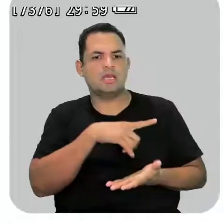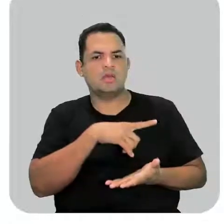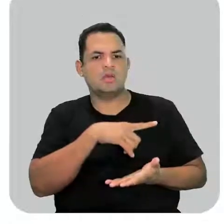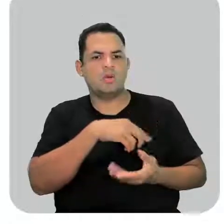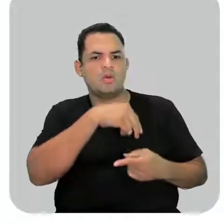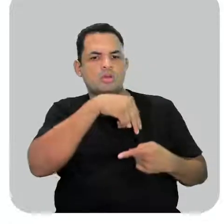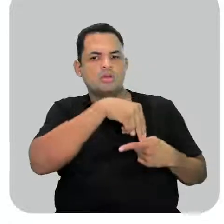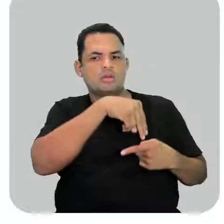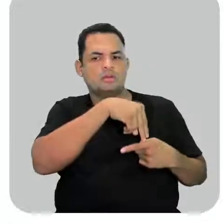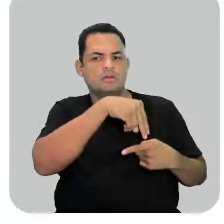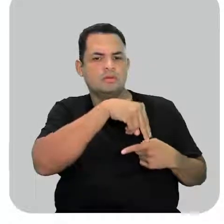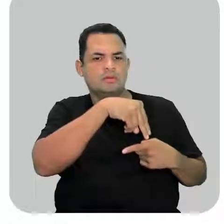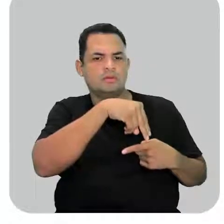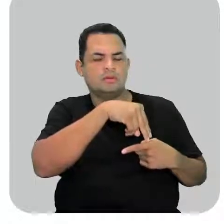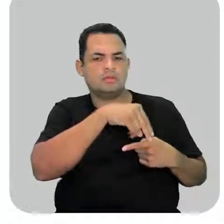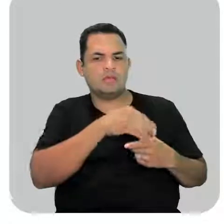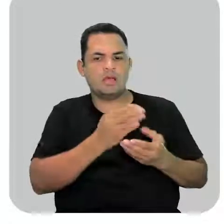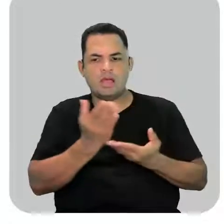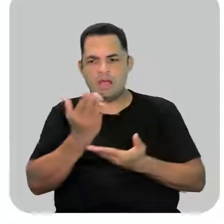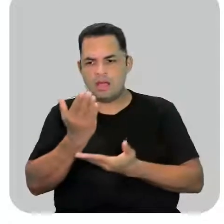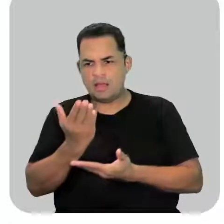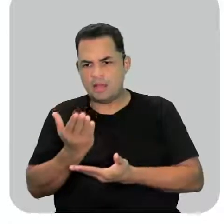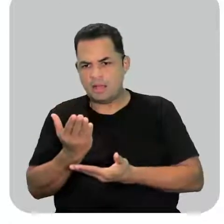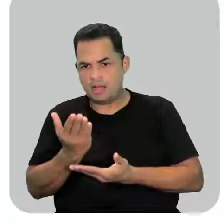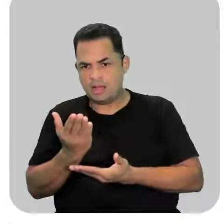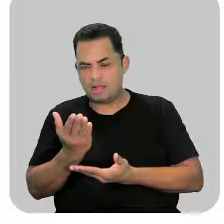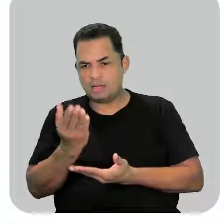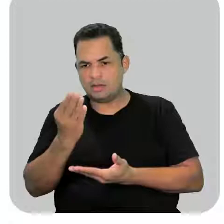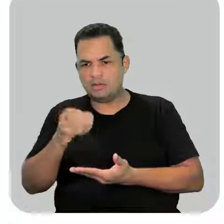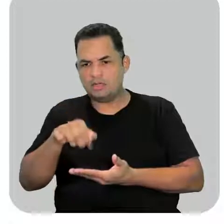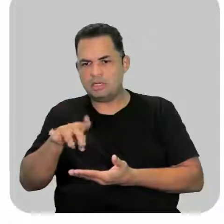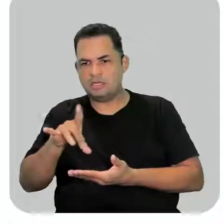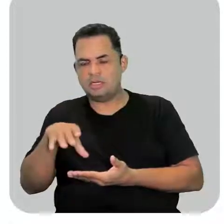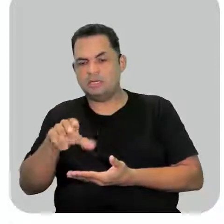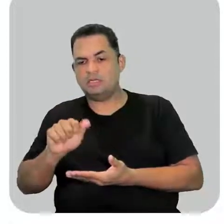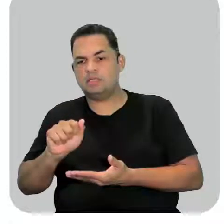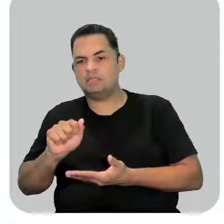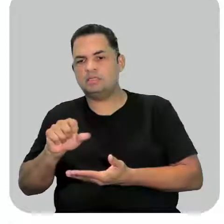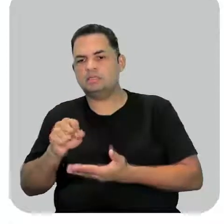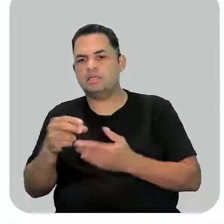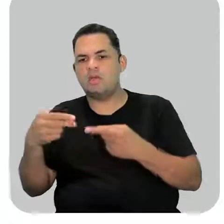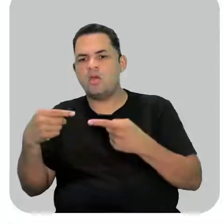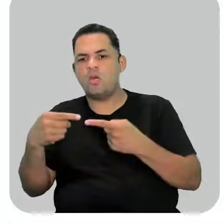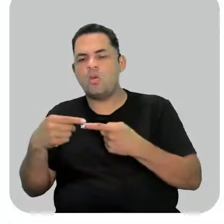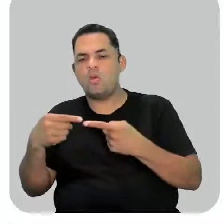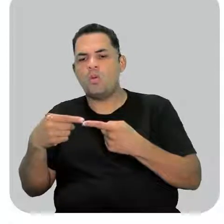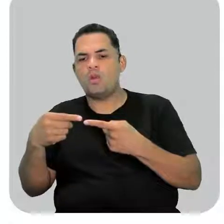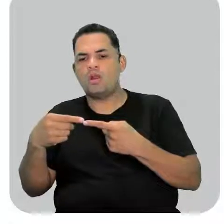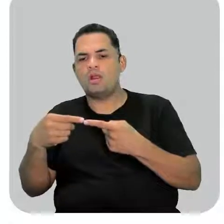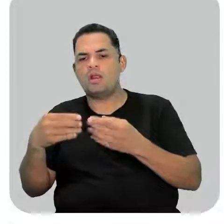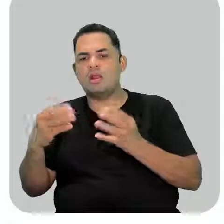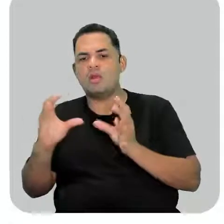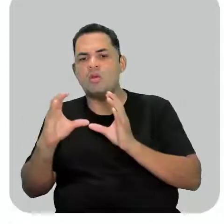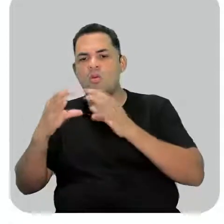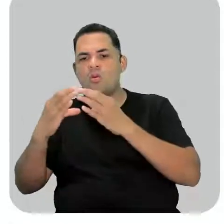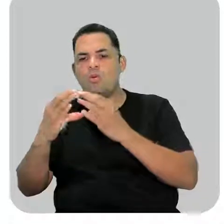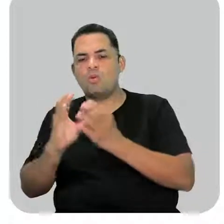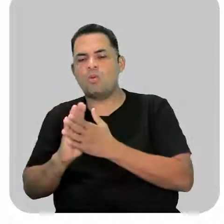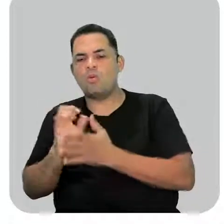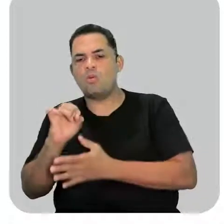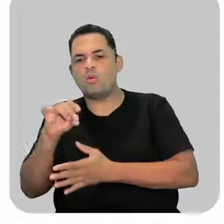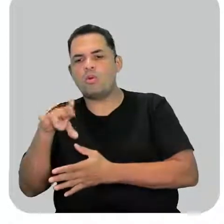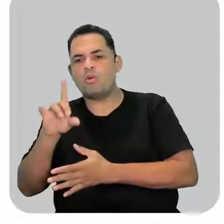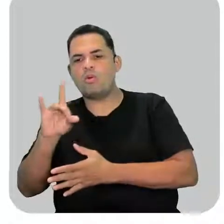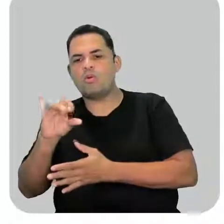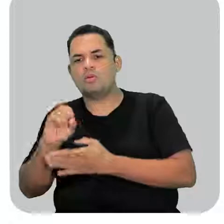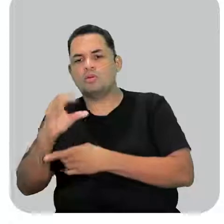nitrogênio. Já nas nitrilas, as ligações com os grupos orgânicos ocorre